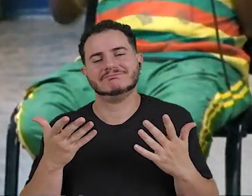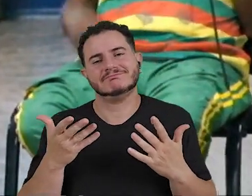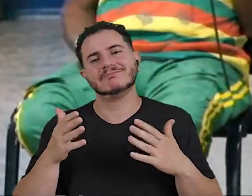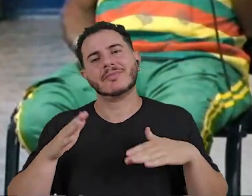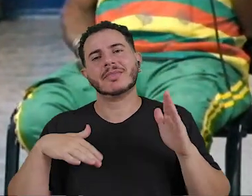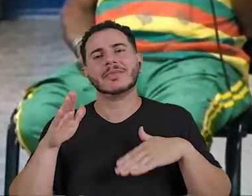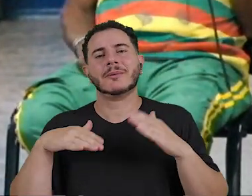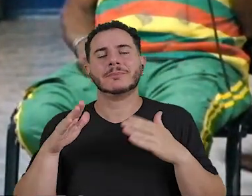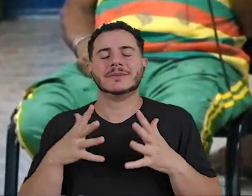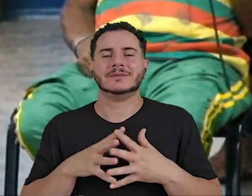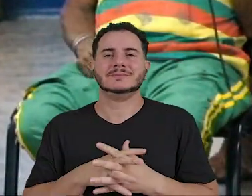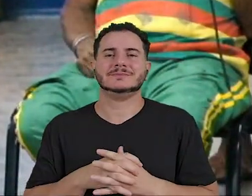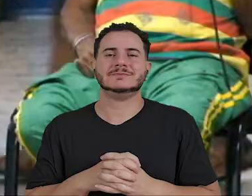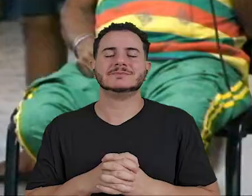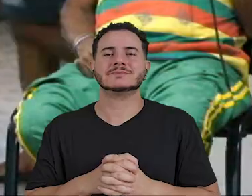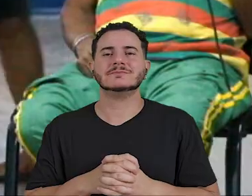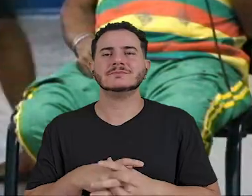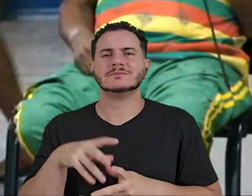querem.